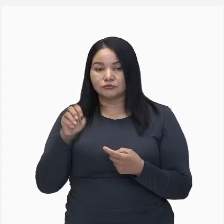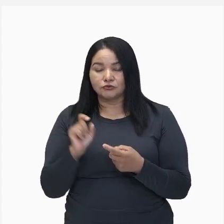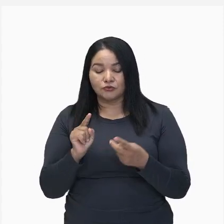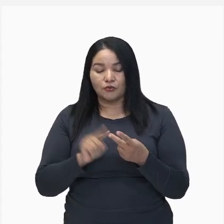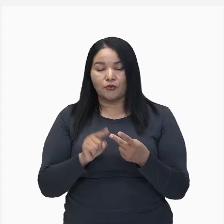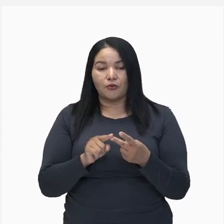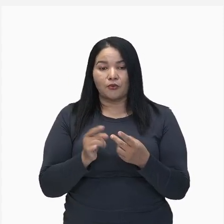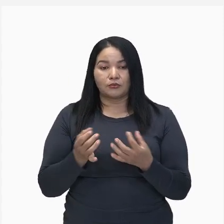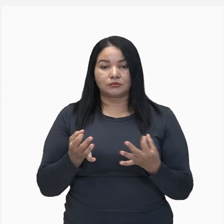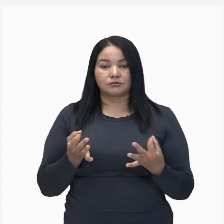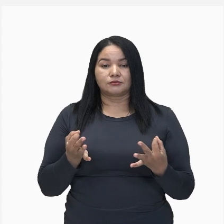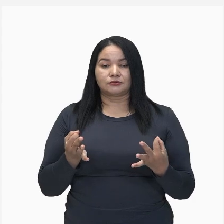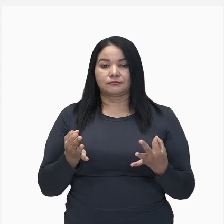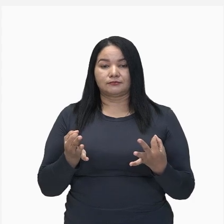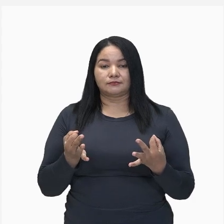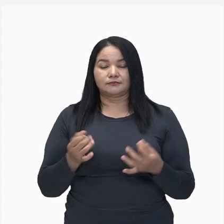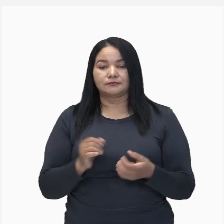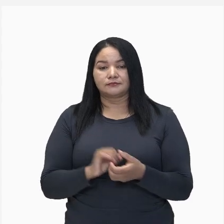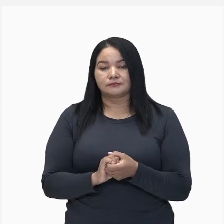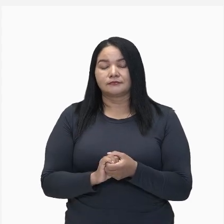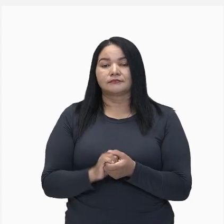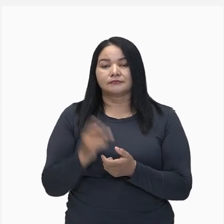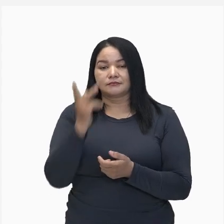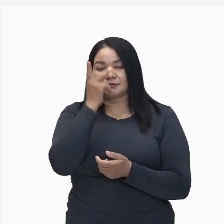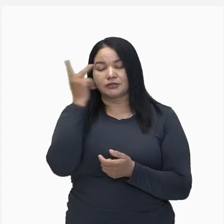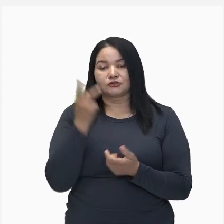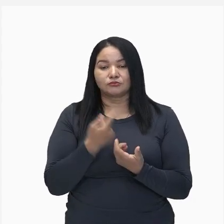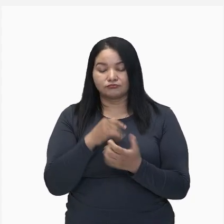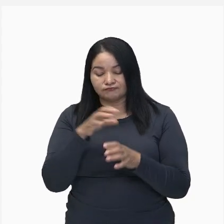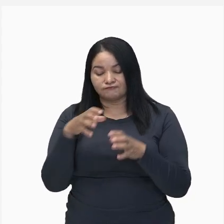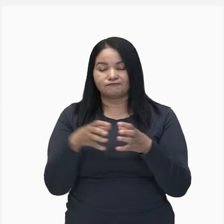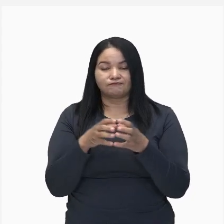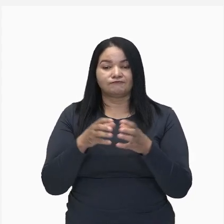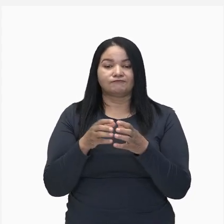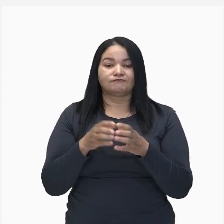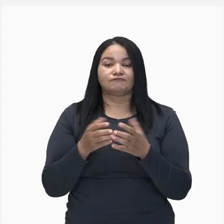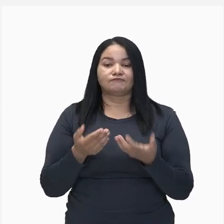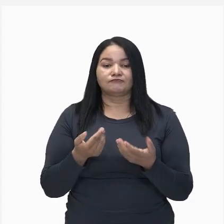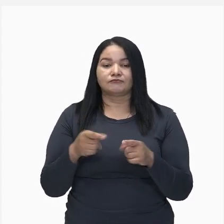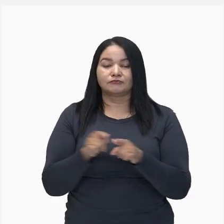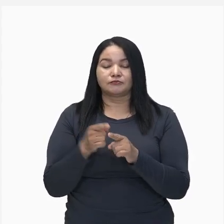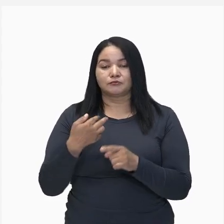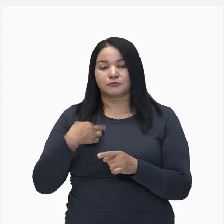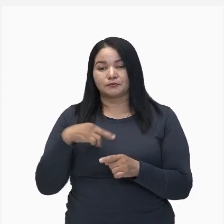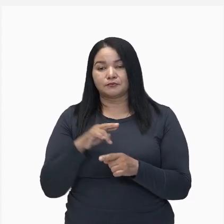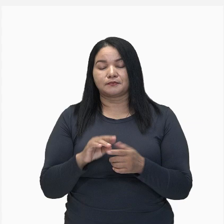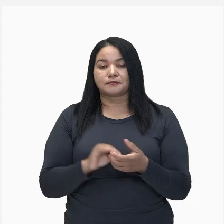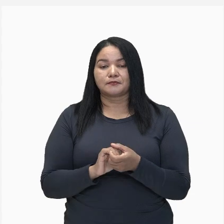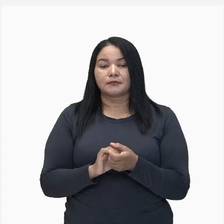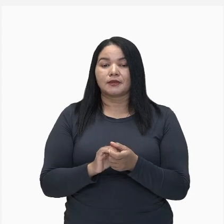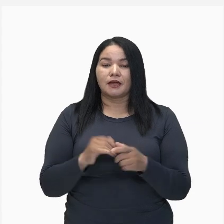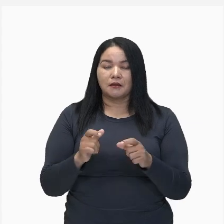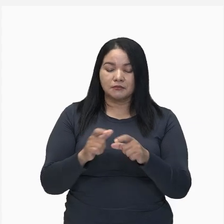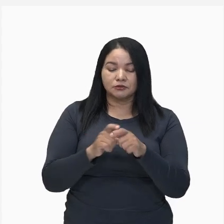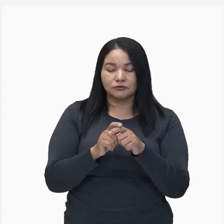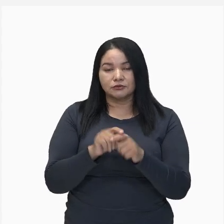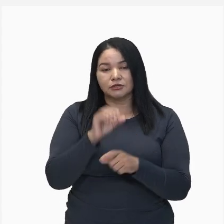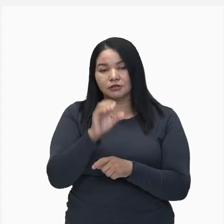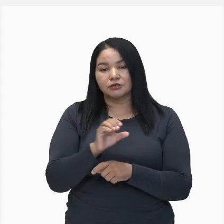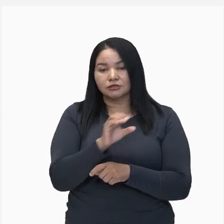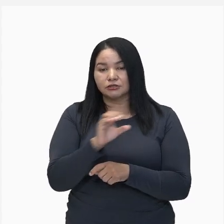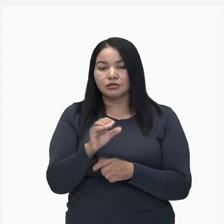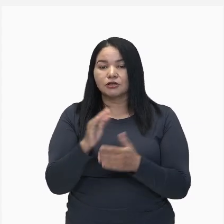budismo, tá? Muitas vezes praticadas em conjunto. E também umas minorias cristãs e outras religiões que